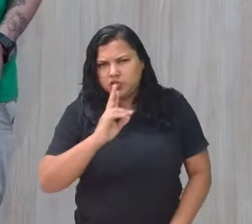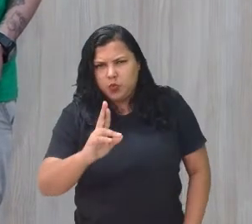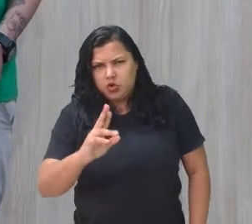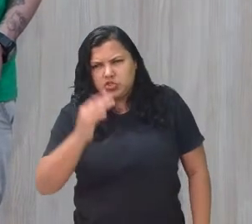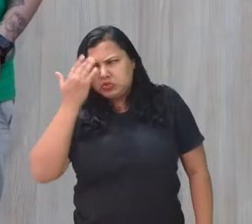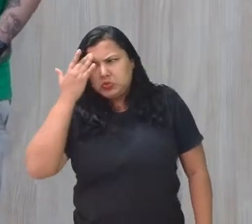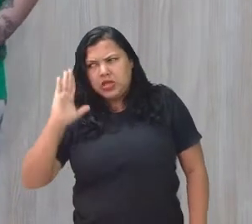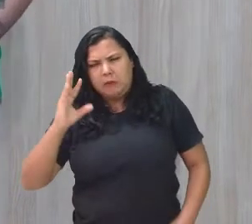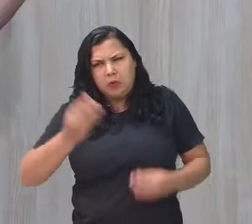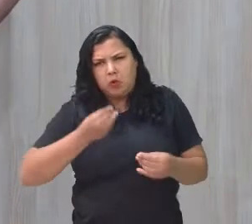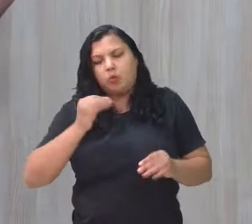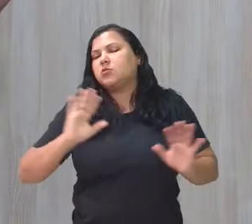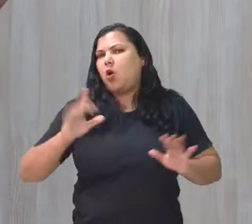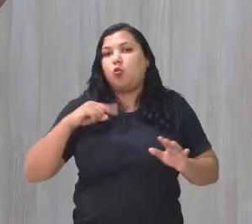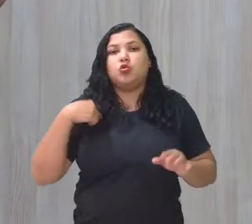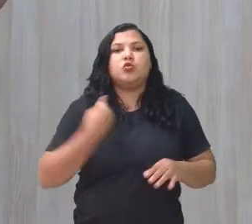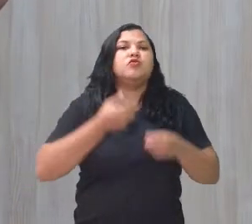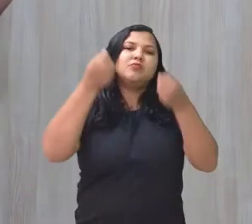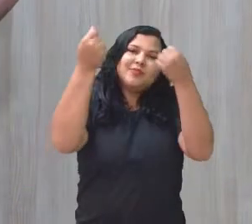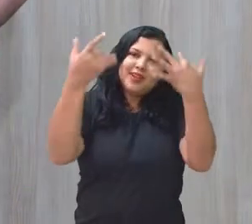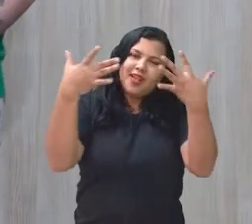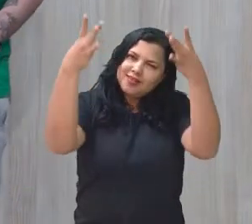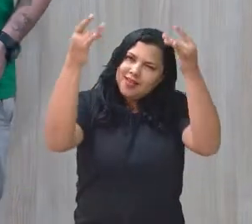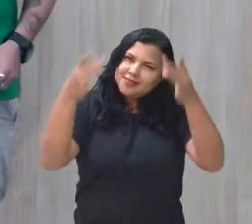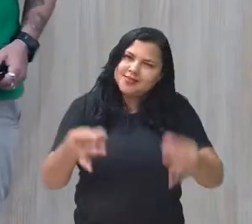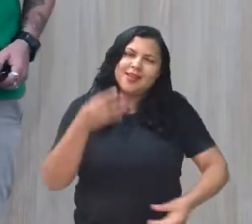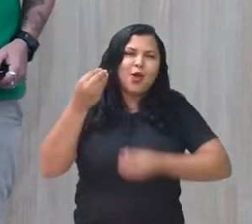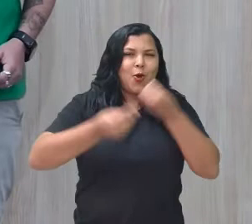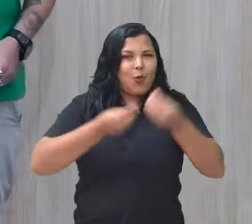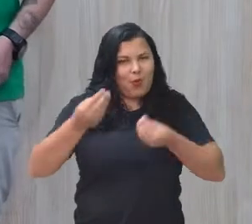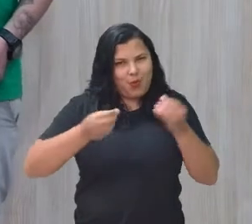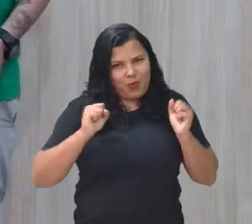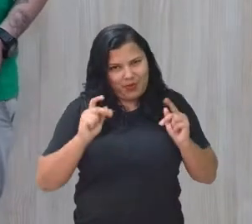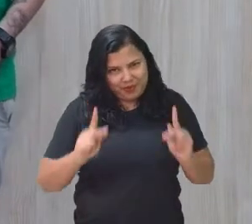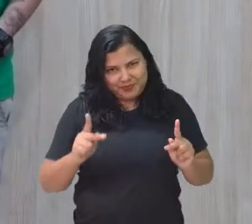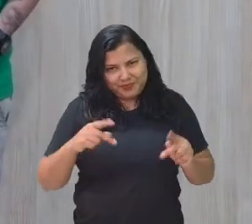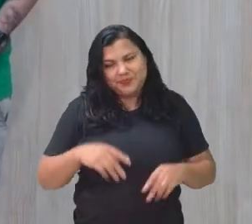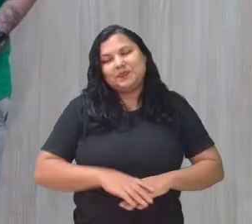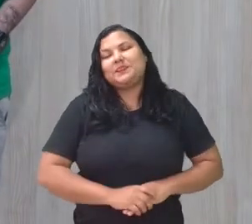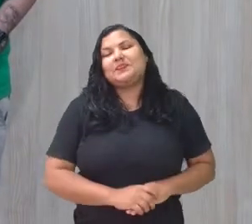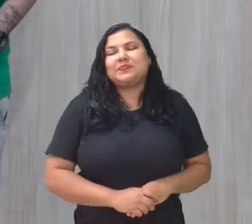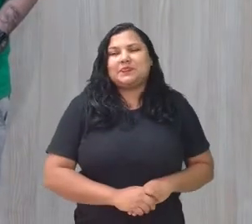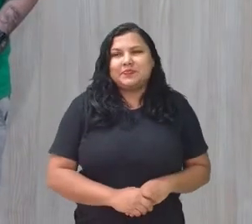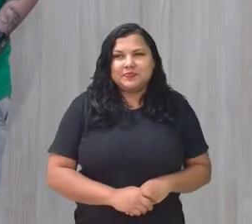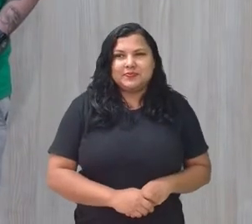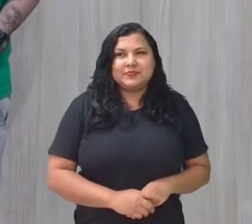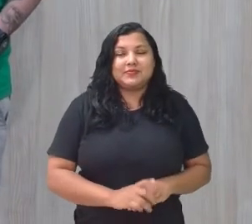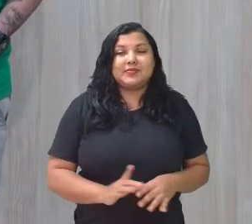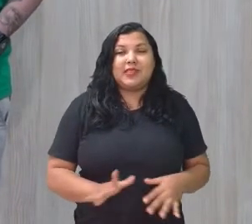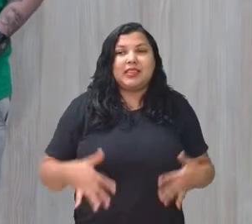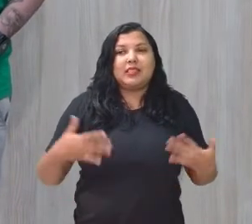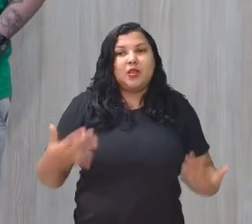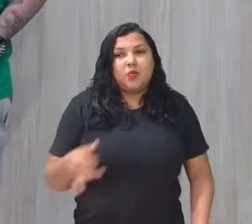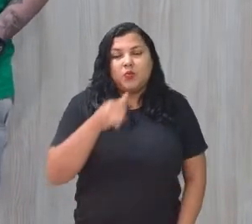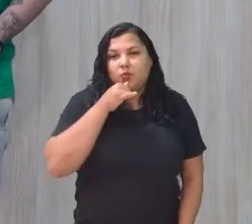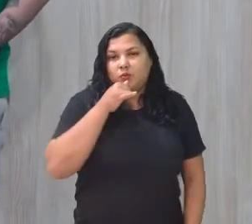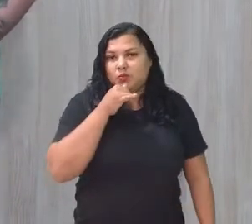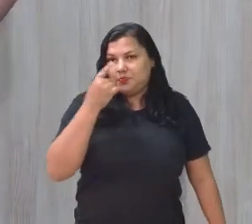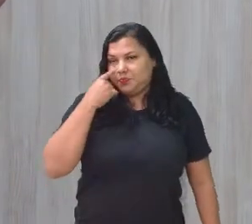de onde vem, não. A gente vai explicar tudinho de onde é que vem toda essa lógica aí, tá certo? Então, por